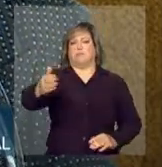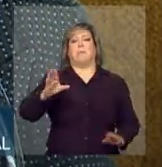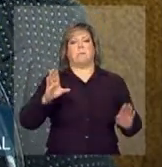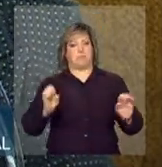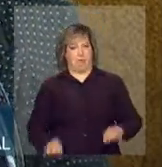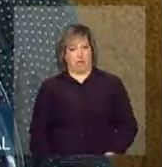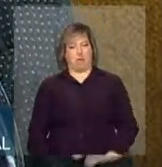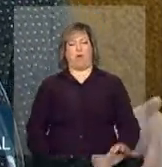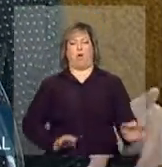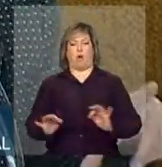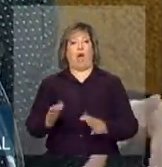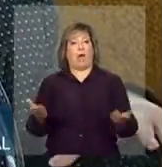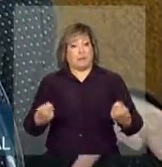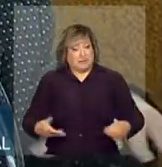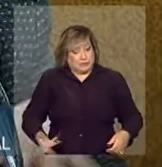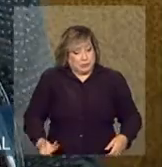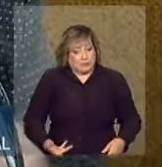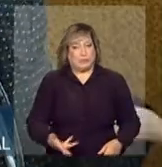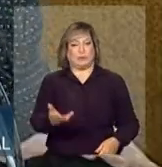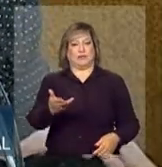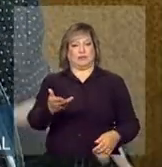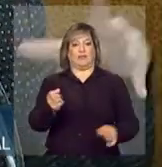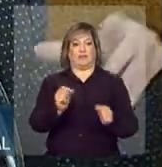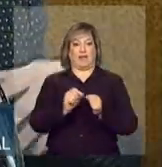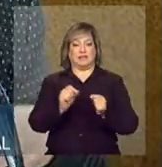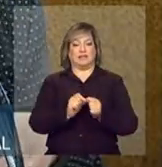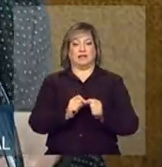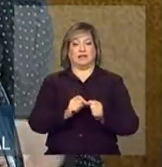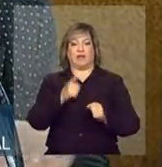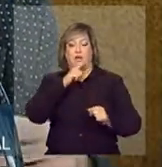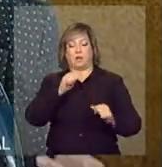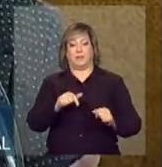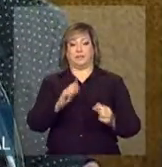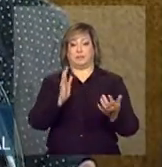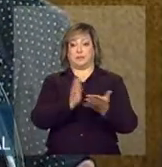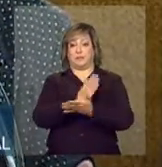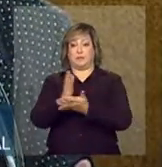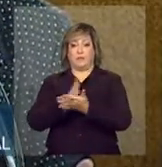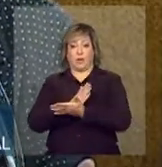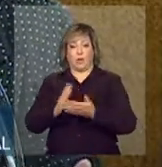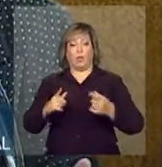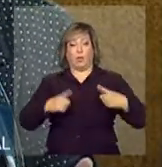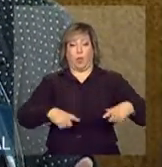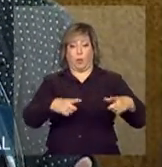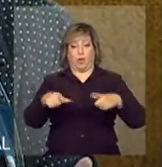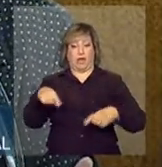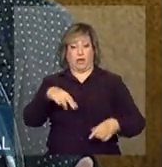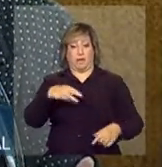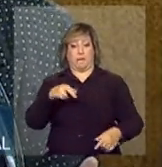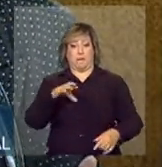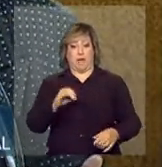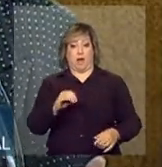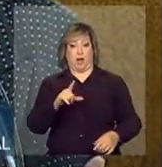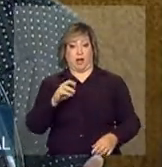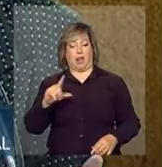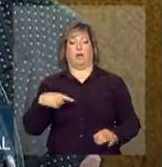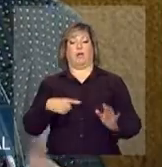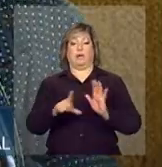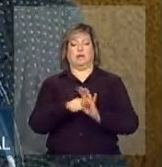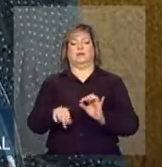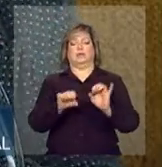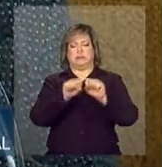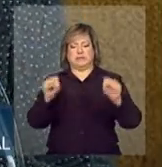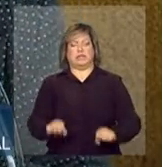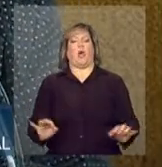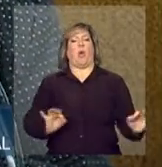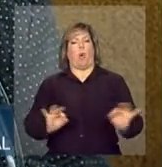e temos que correr agora para dar conta de que ele, em alguns lugares, o marco legal, né, o sistema está